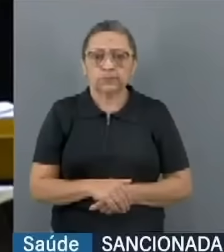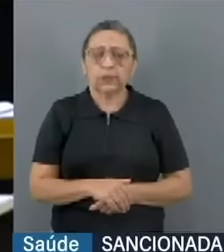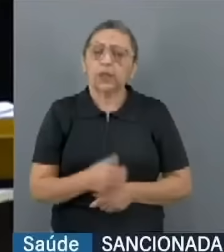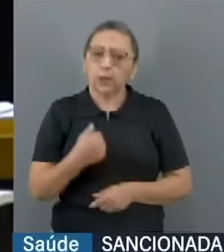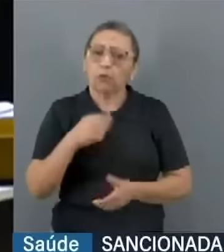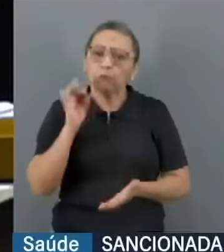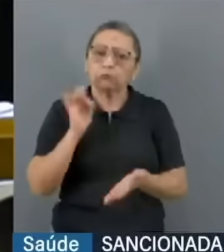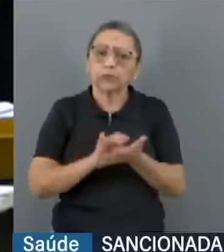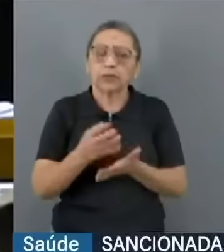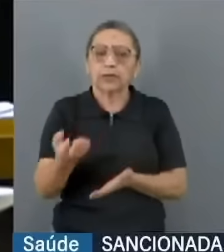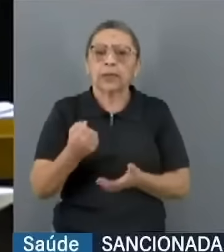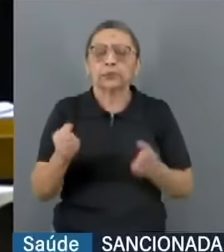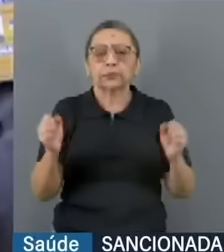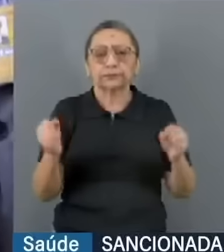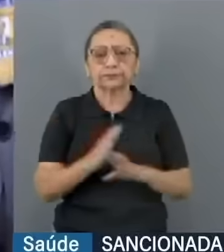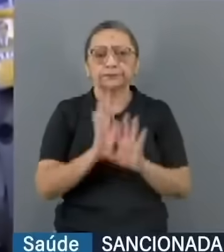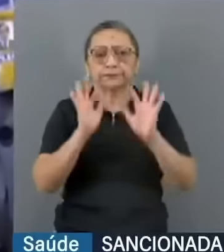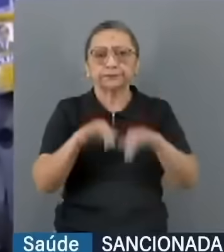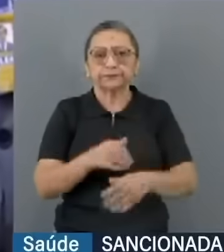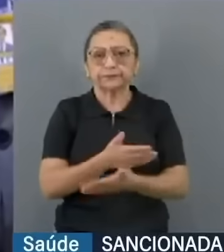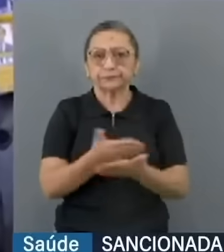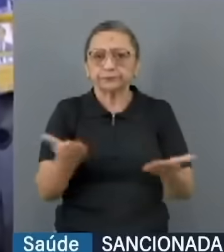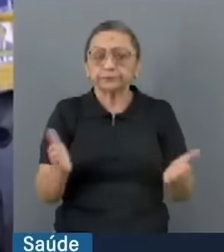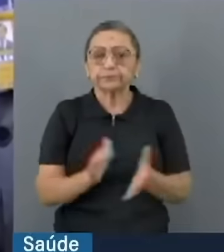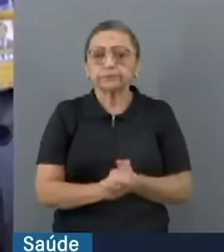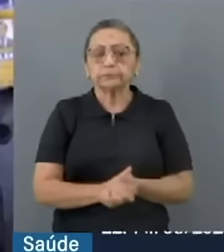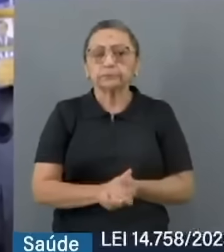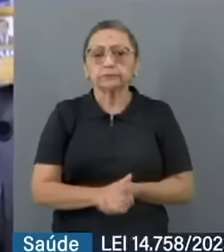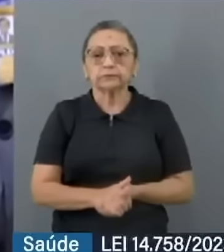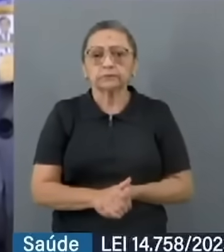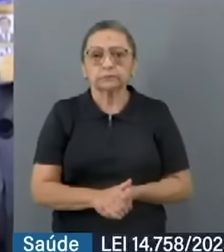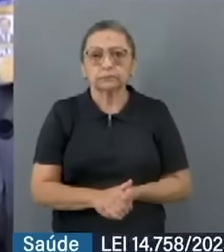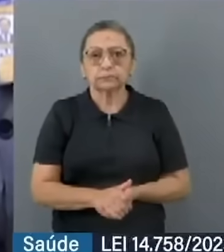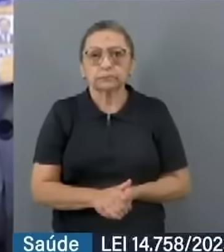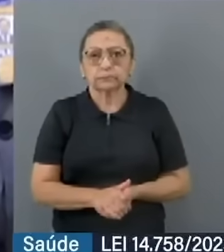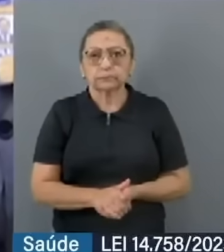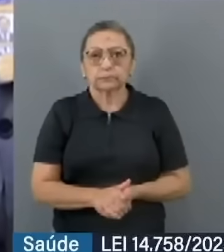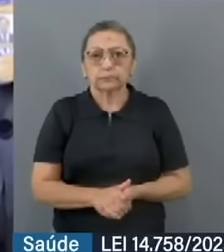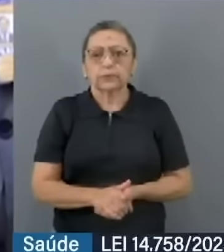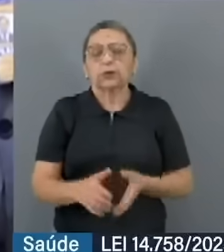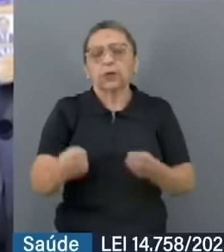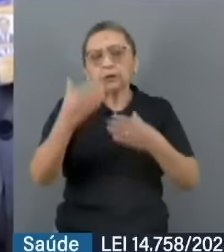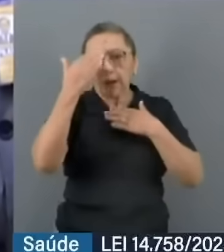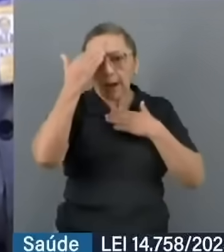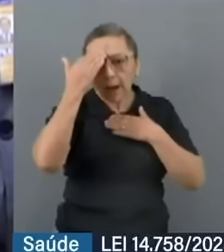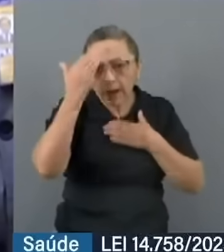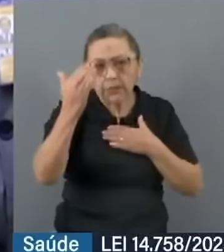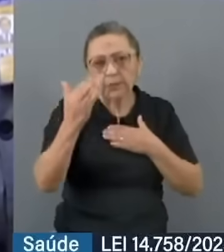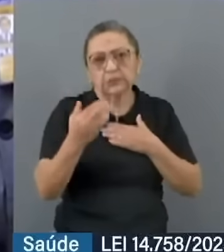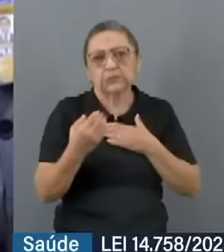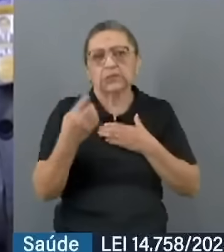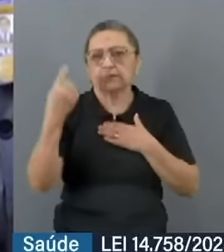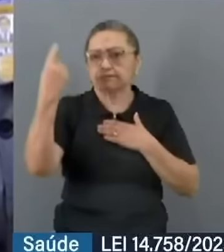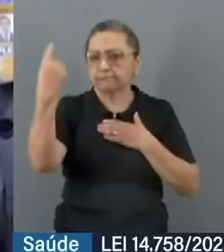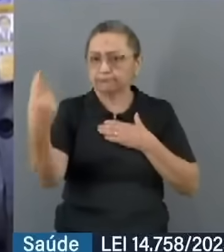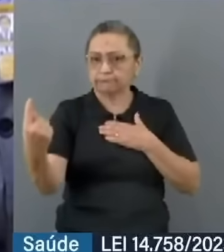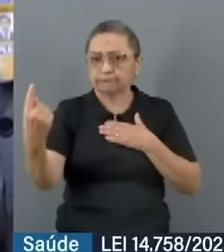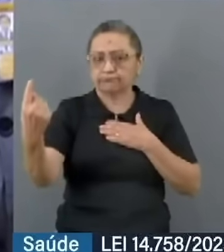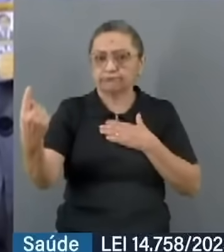quero terminar, Arthur, quero terminar, Pacheco, agradecendo a vocês dois,